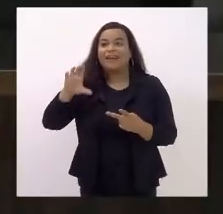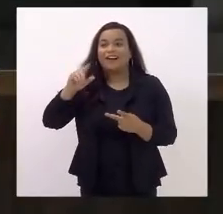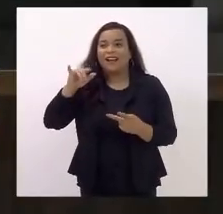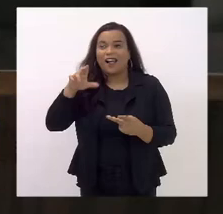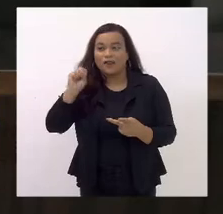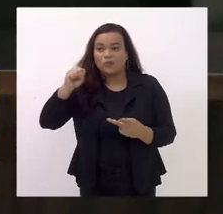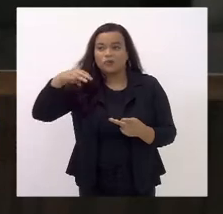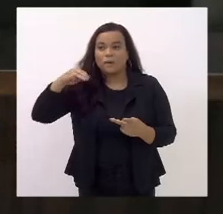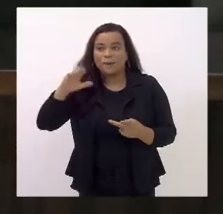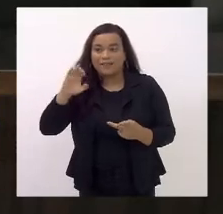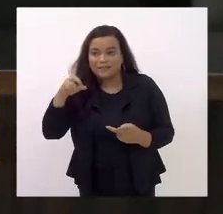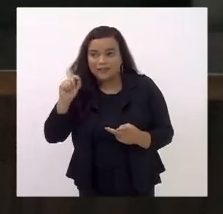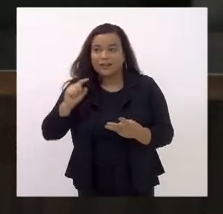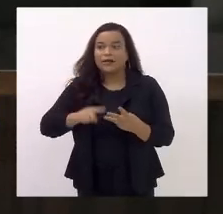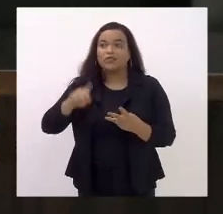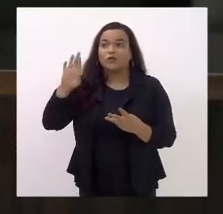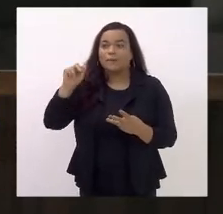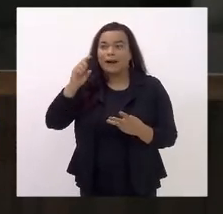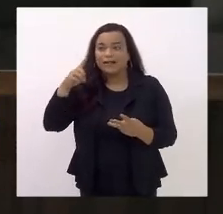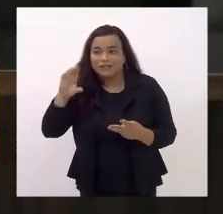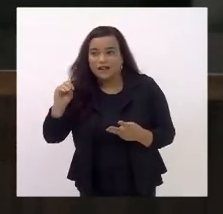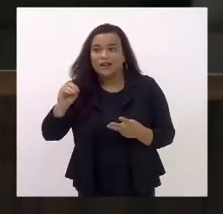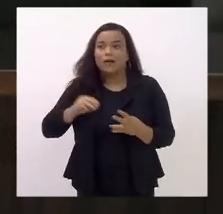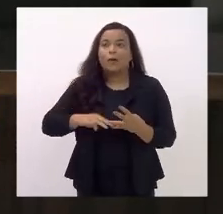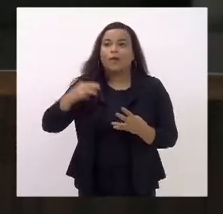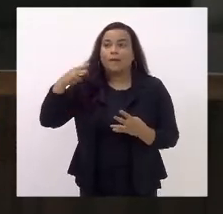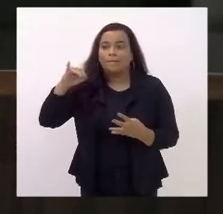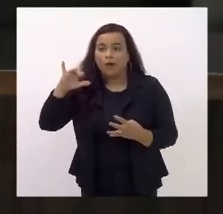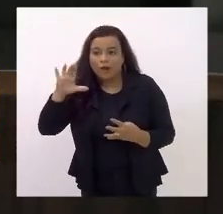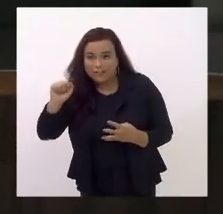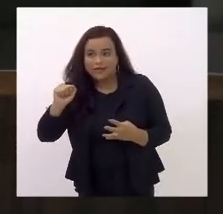Macedo, Brazão, Mônica.